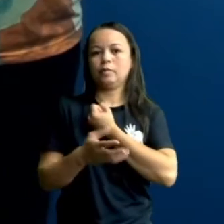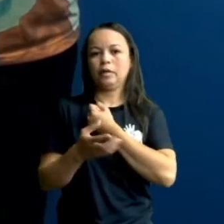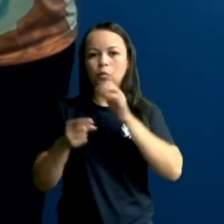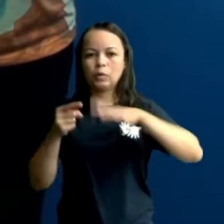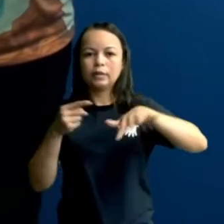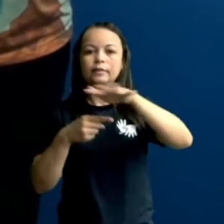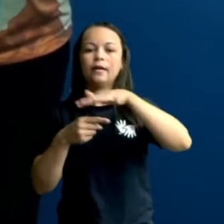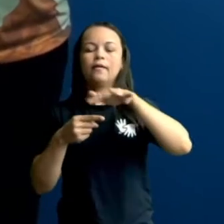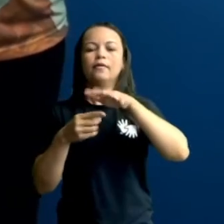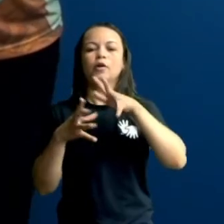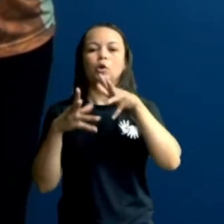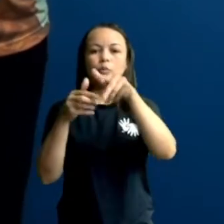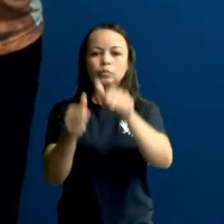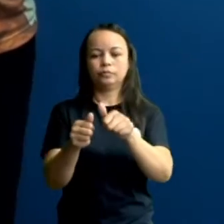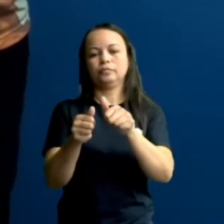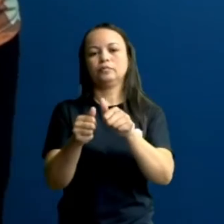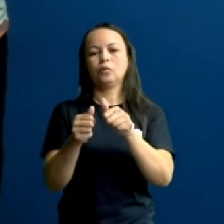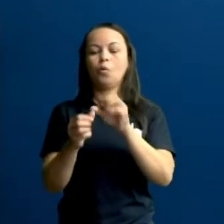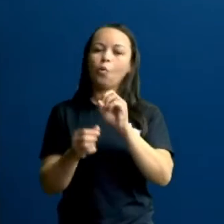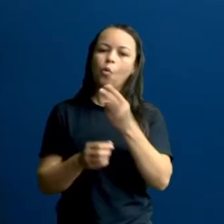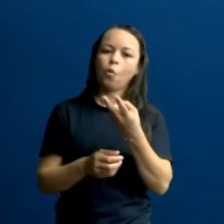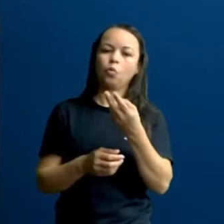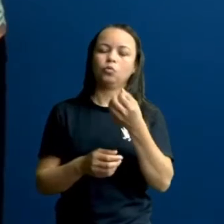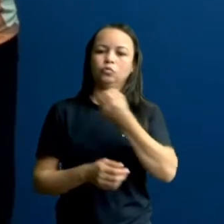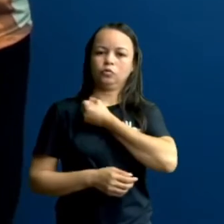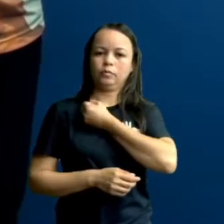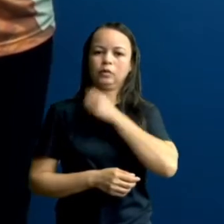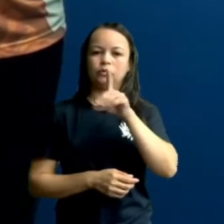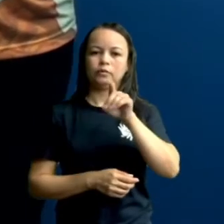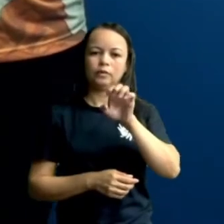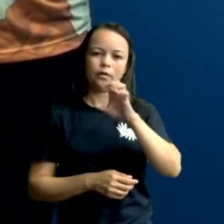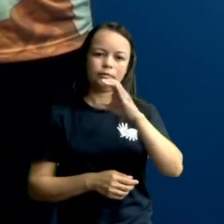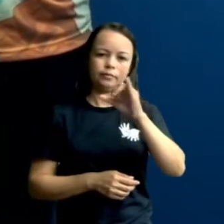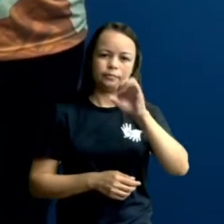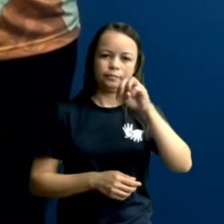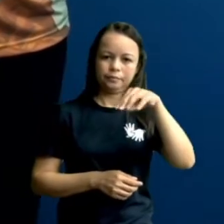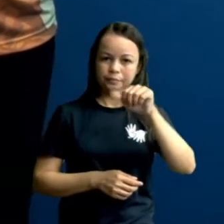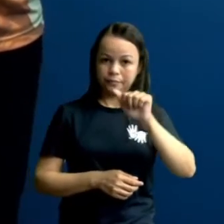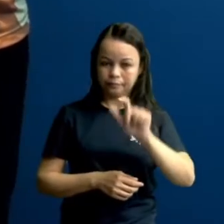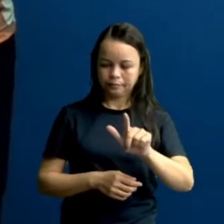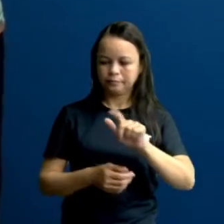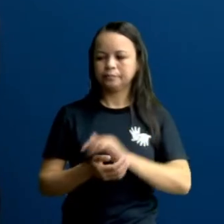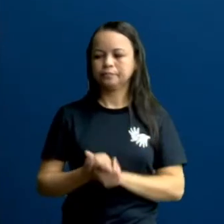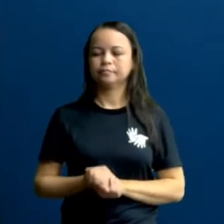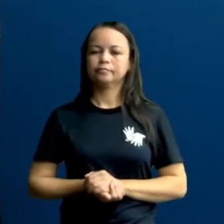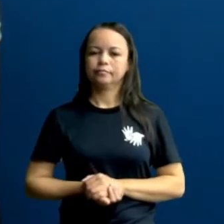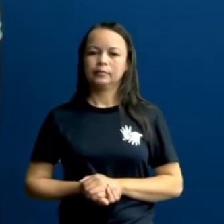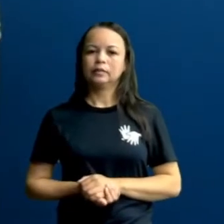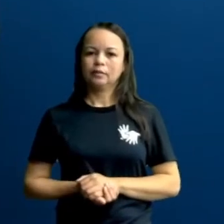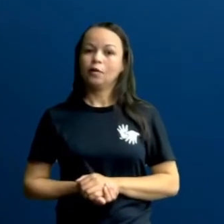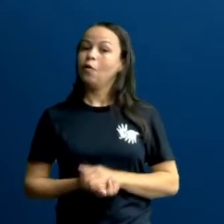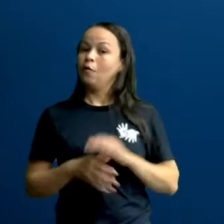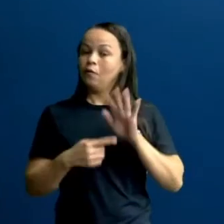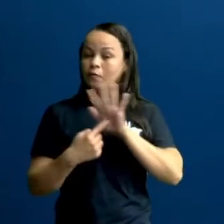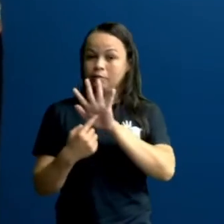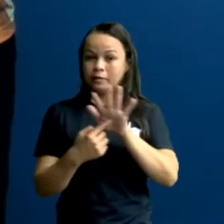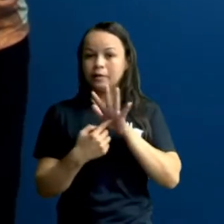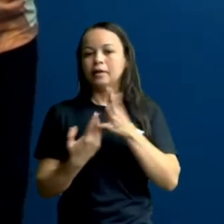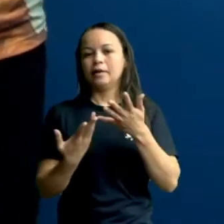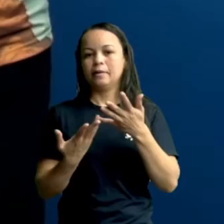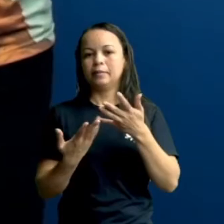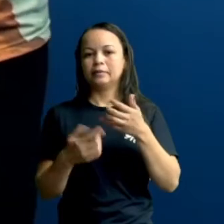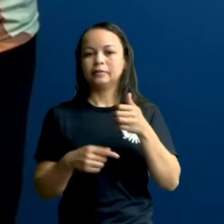fração, ou pode encontrar um número decimal. Beleza? Pronto? Tranquilo? Então, vamos seguir. Olha aí a representação